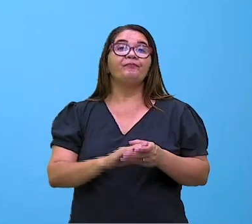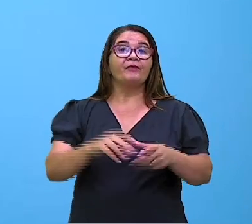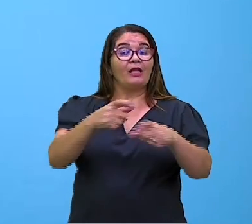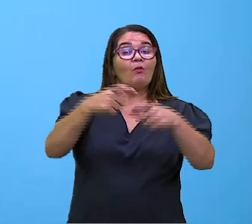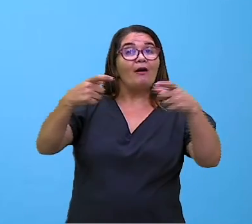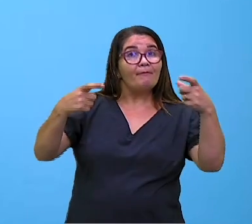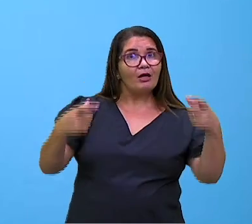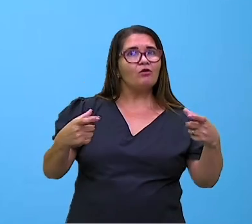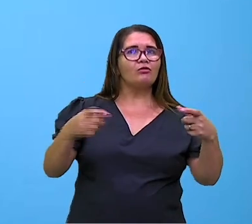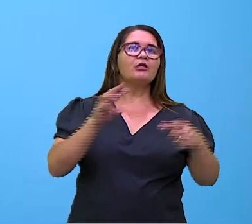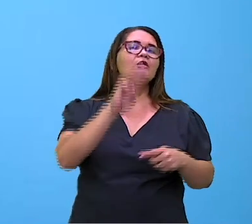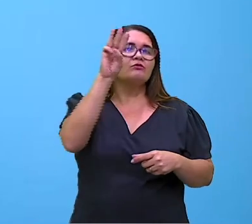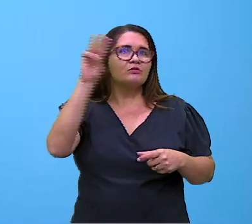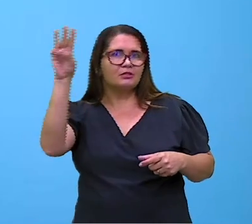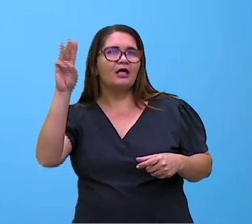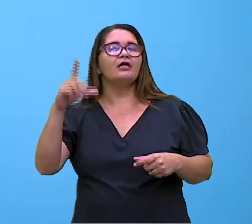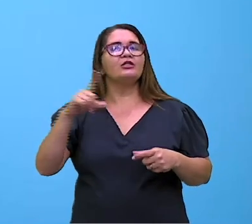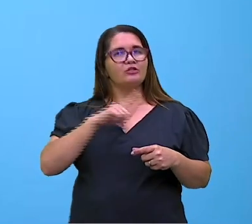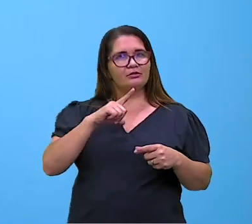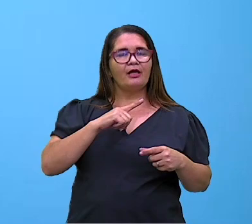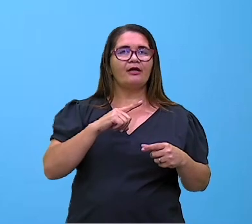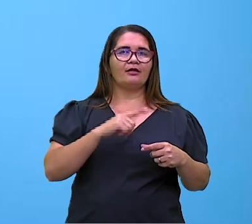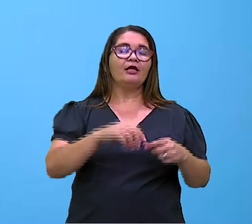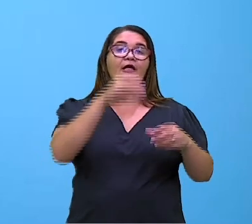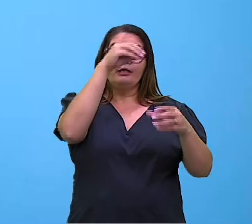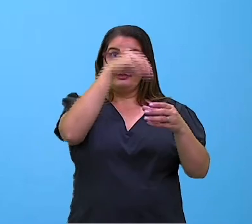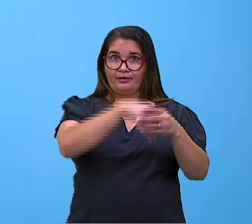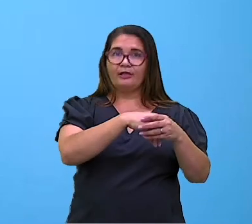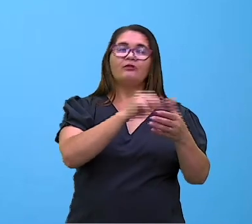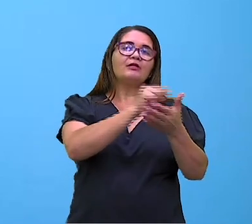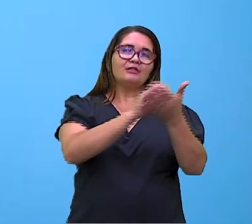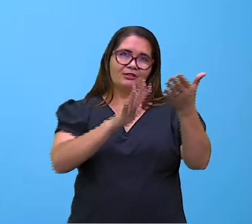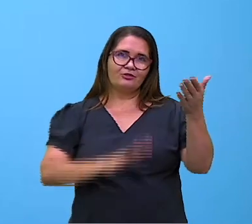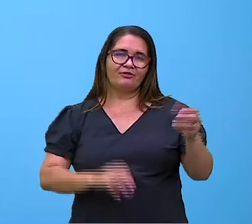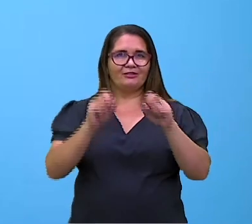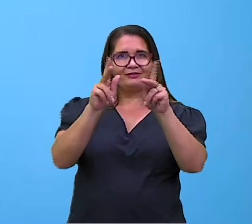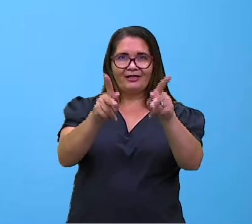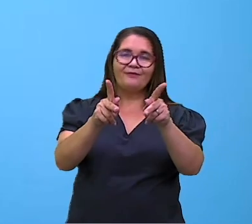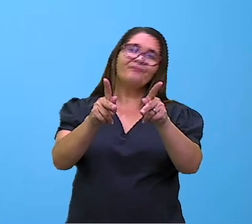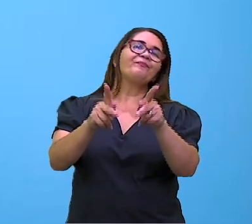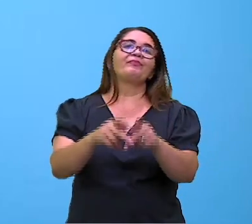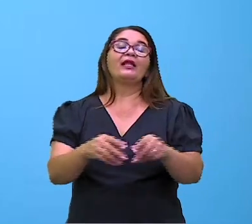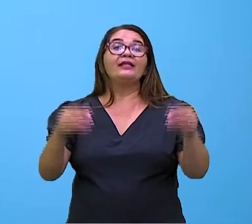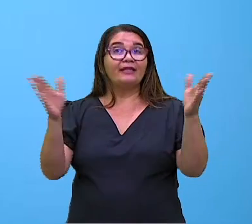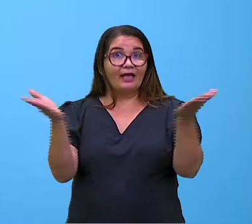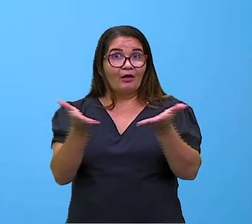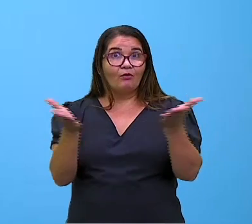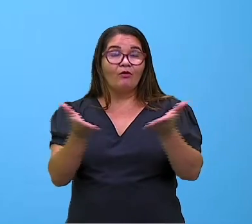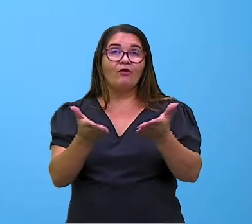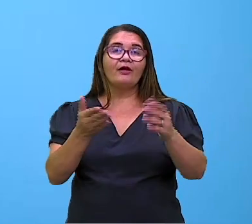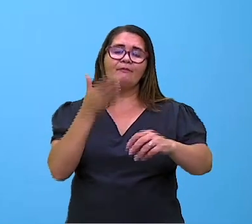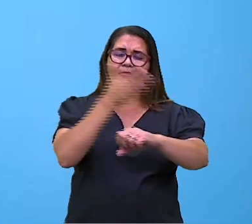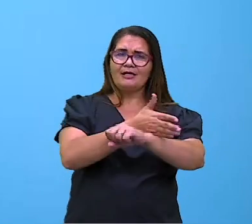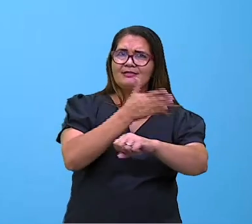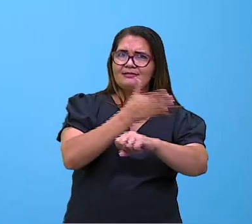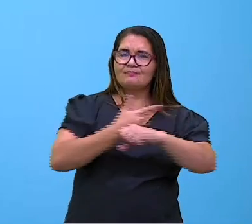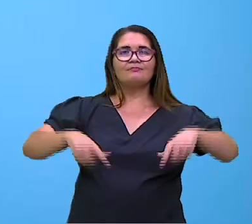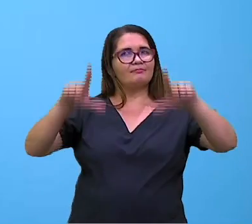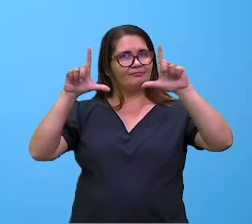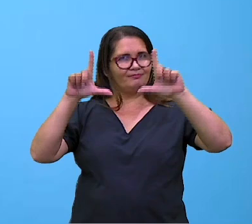false friends estarão lá na nossa lista, nas nossas atividades, ok? E para acessar a